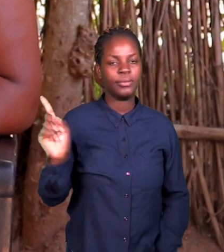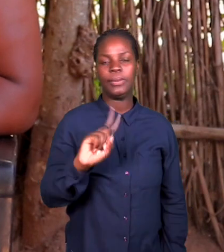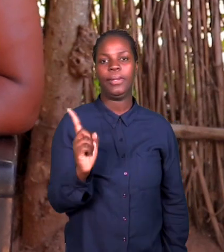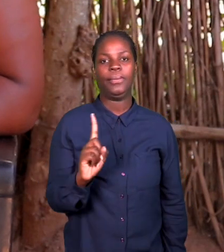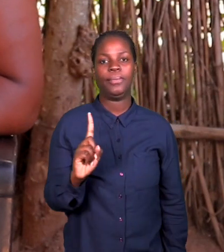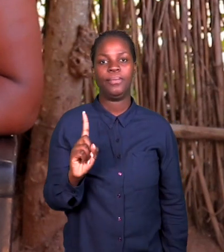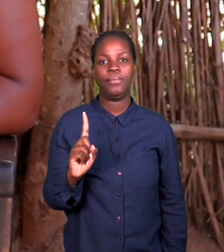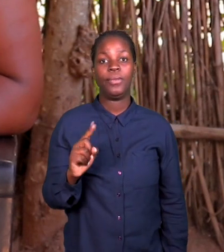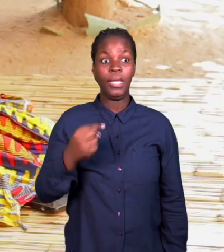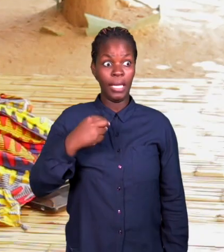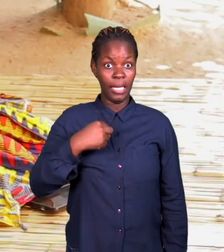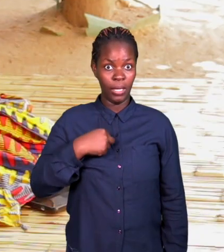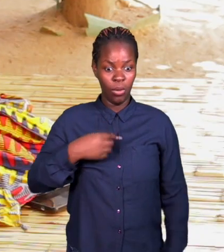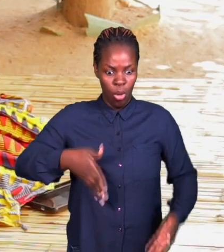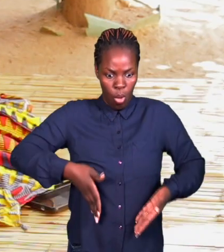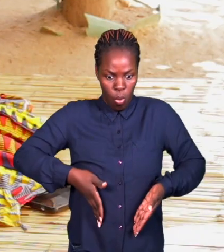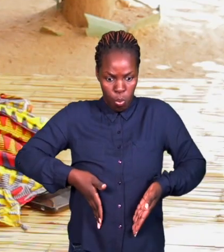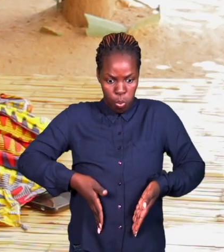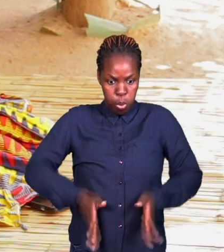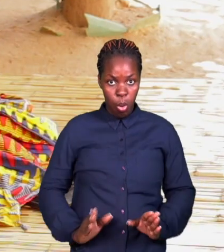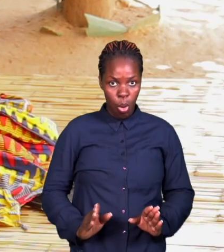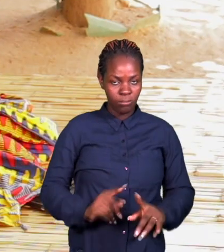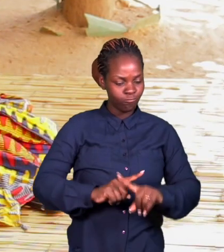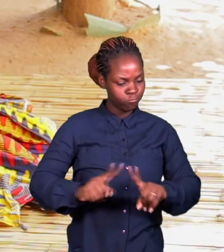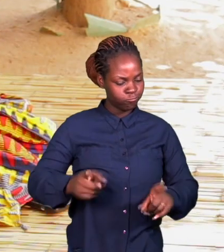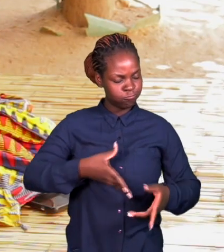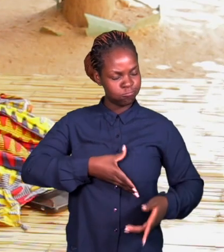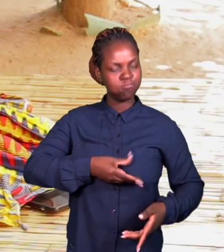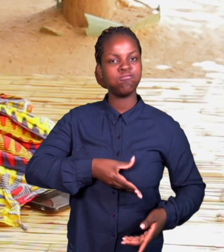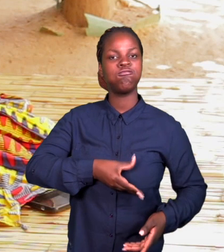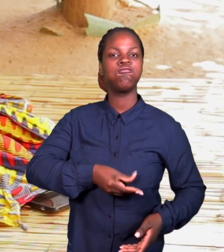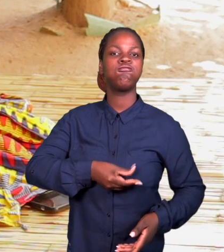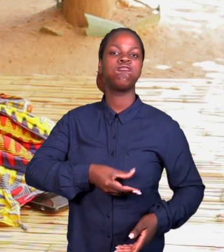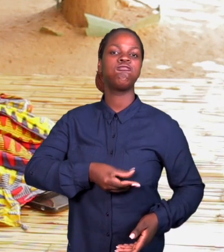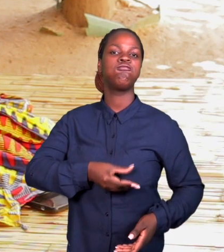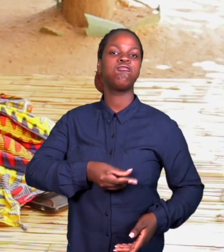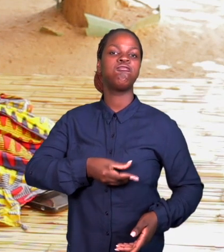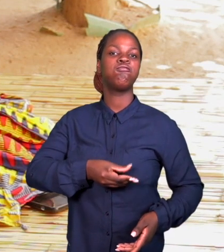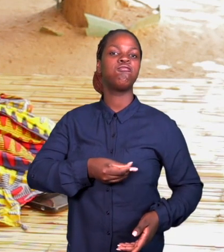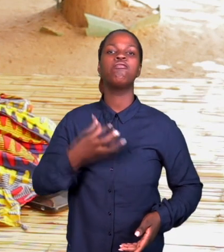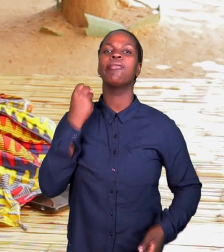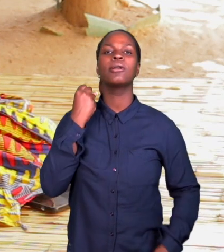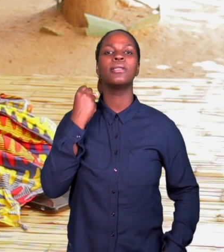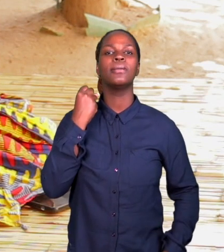leite artificial. Eu a dar o parto, tem que dar mama, não pode esperar nada.